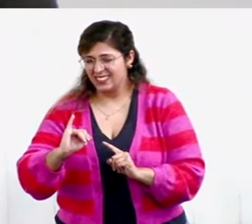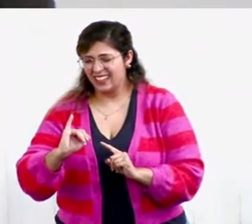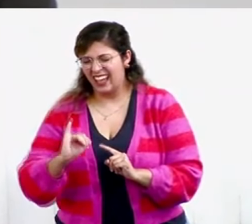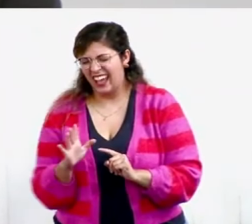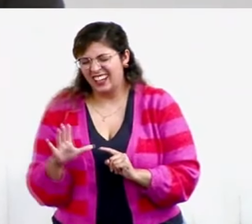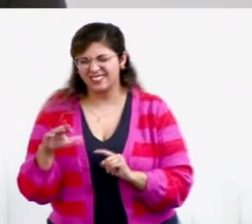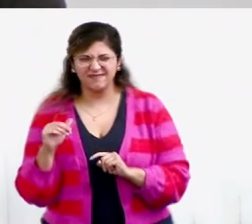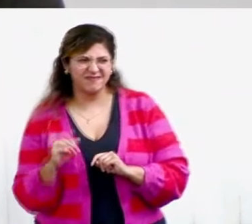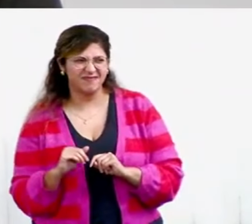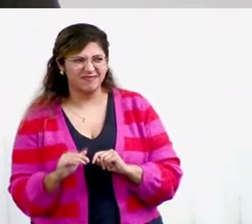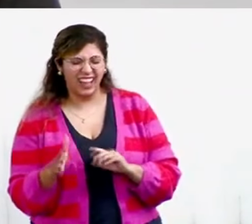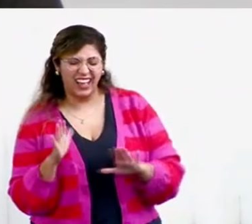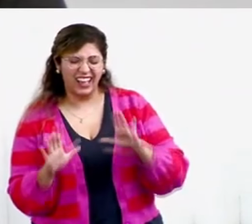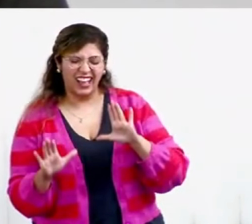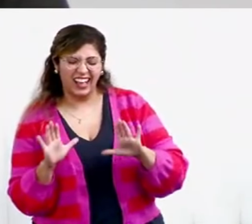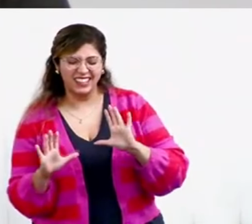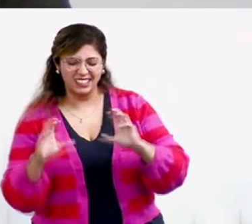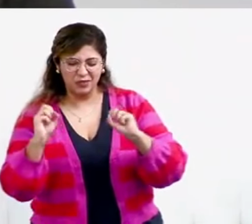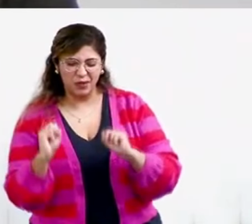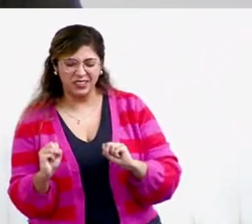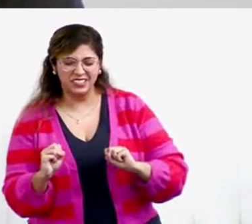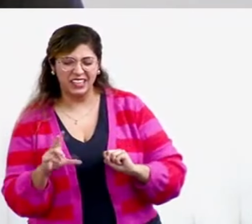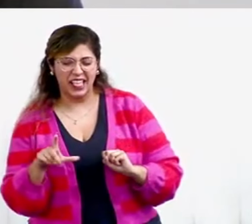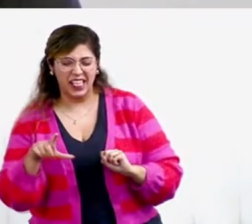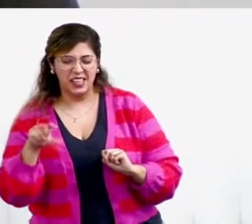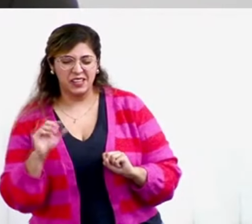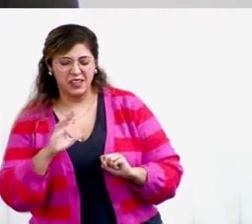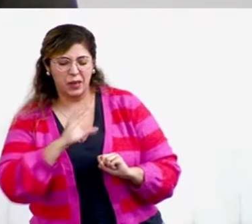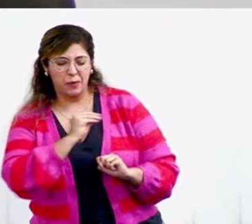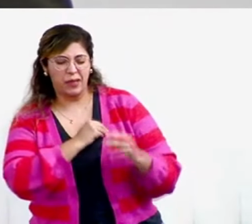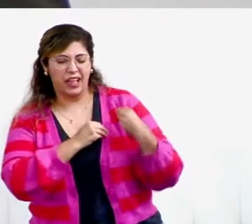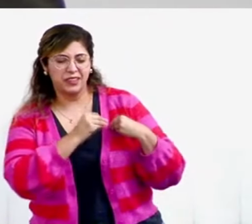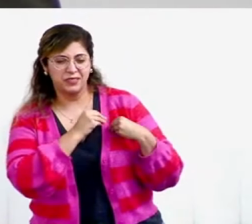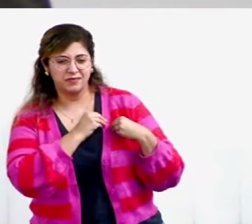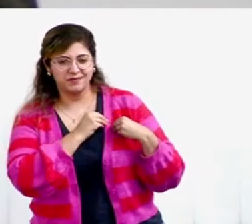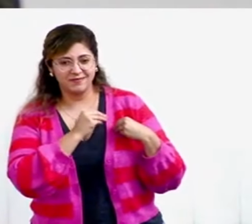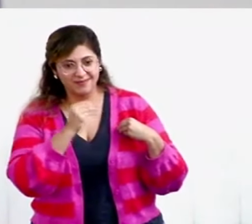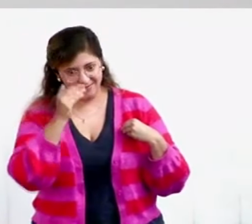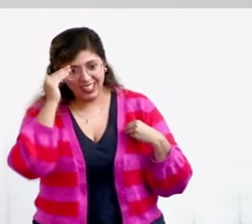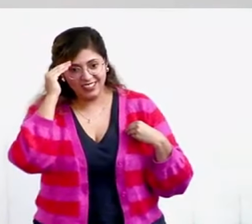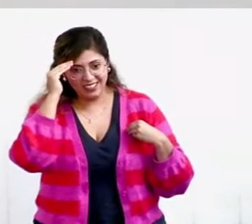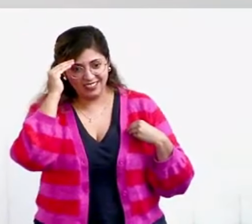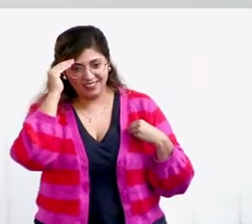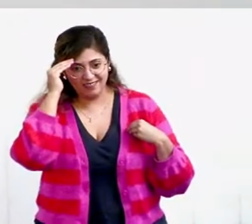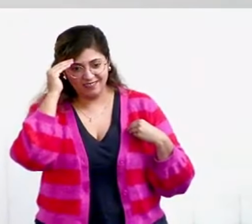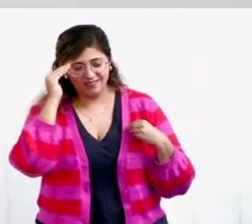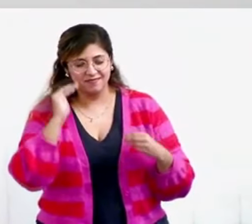vão acabar se perdendo neste caminhar.